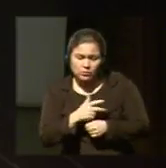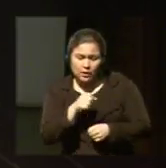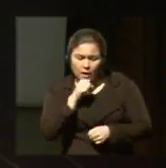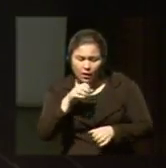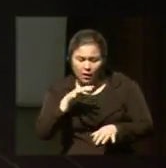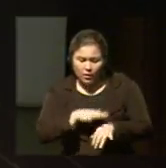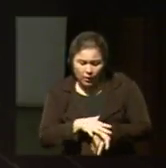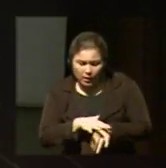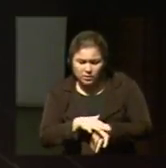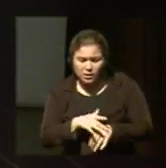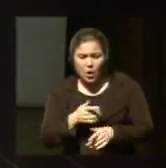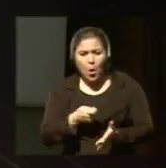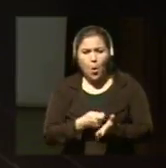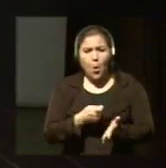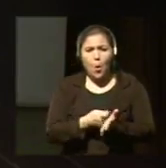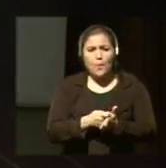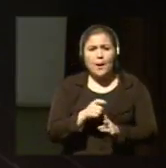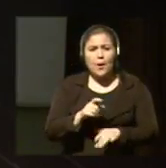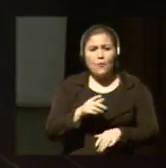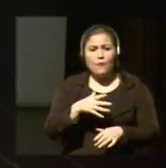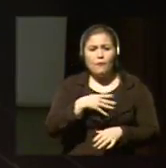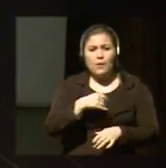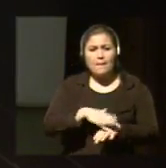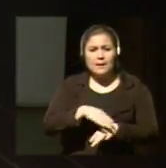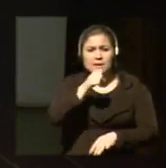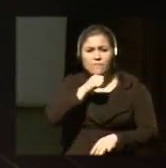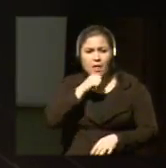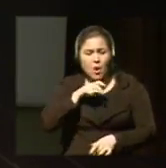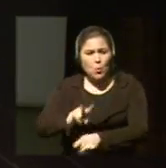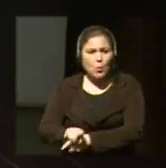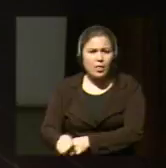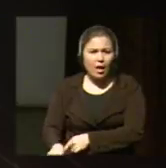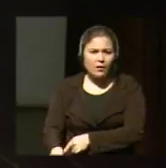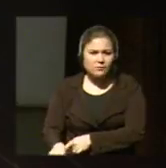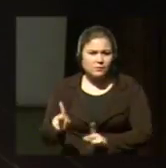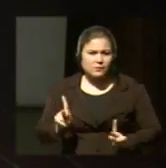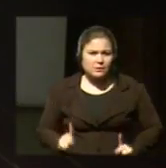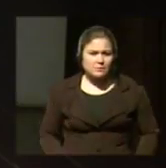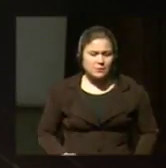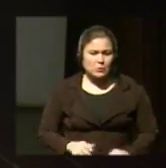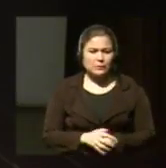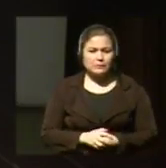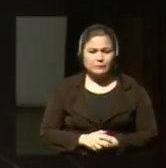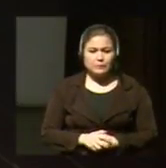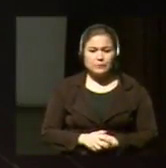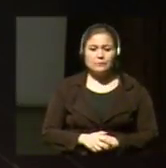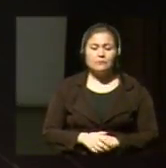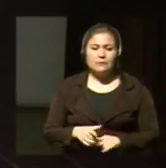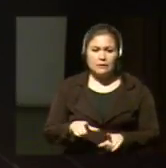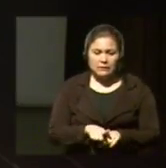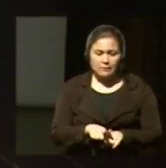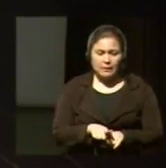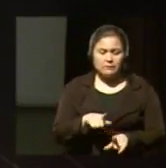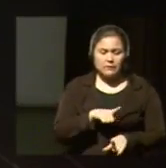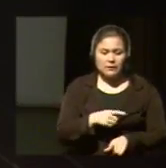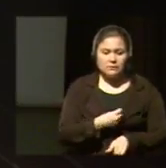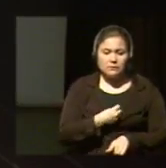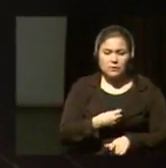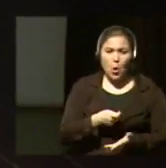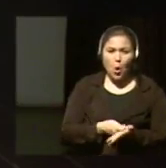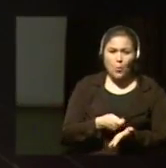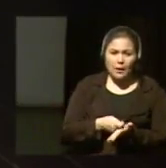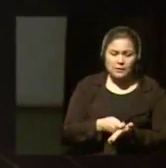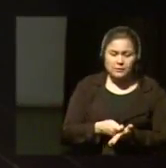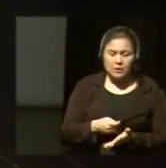é obrigação do filho mais velho cuidar dessa pessoa. Existe também a obrigação ou